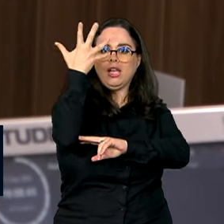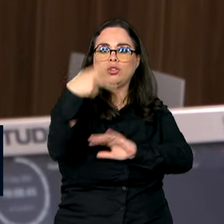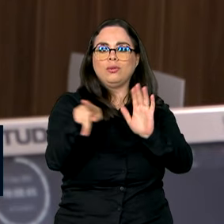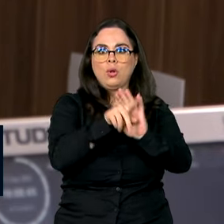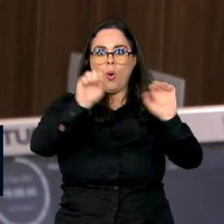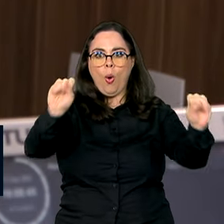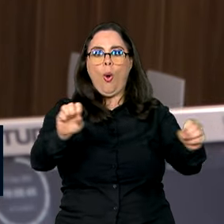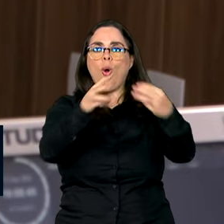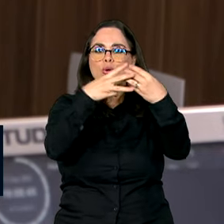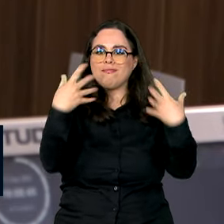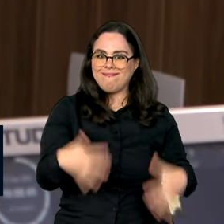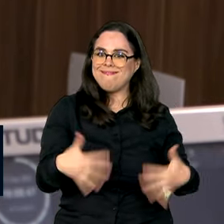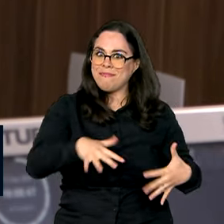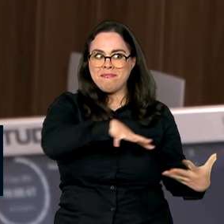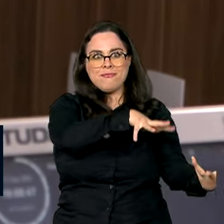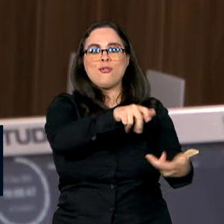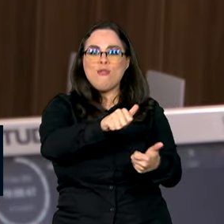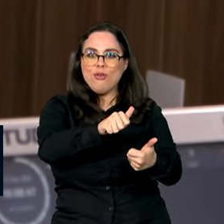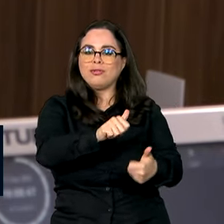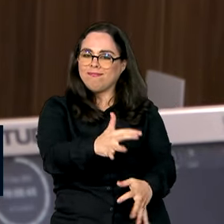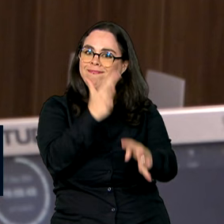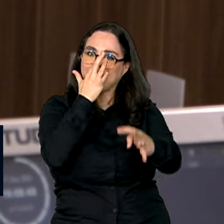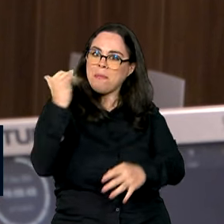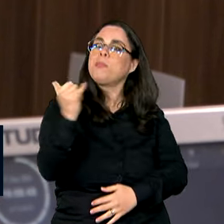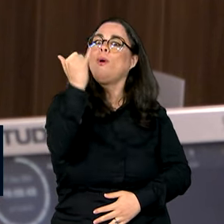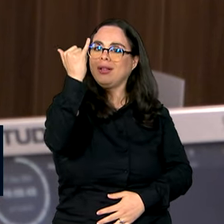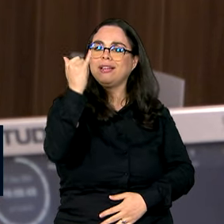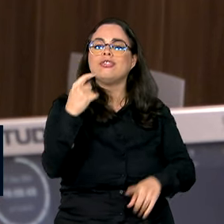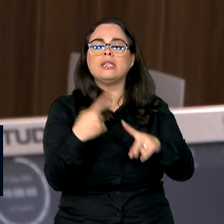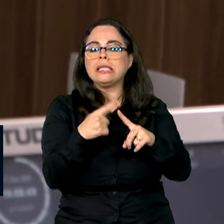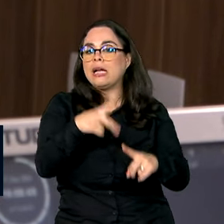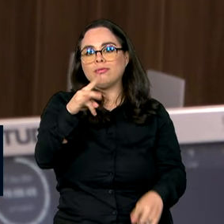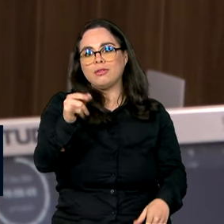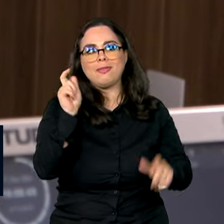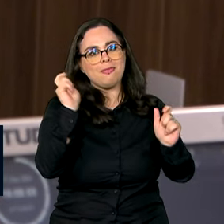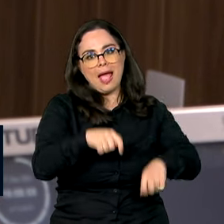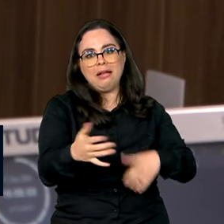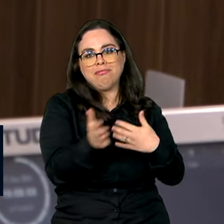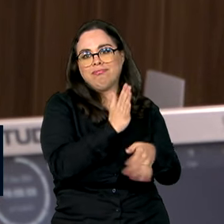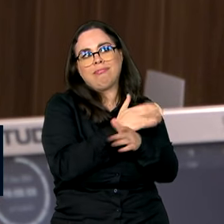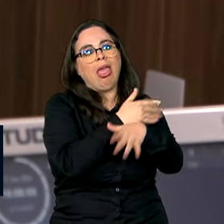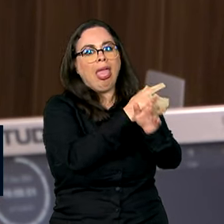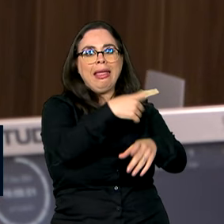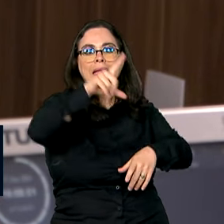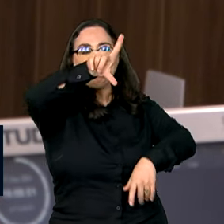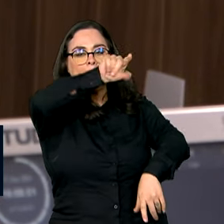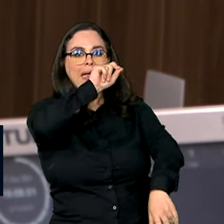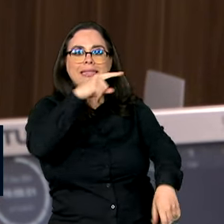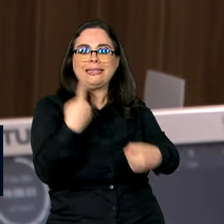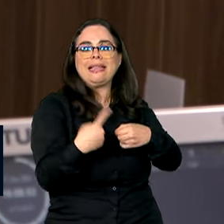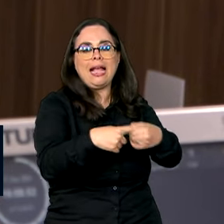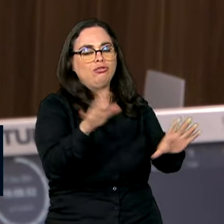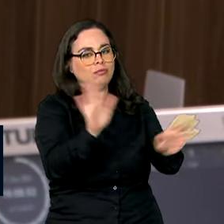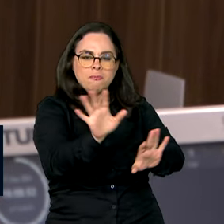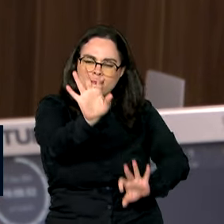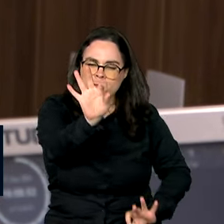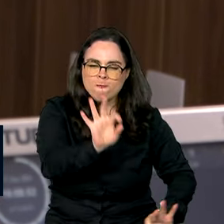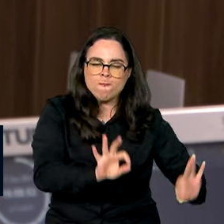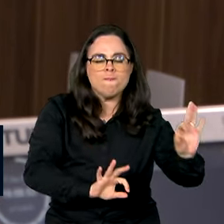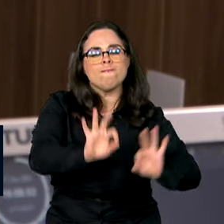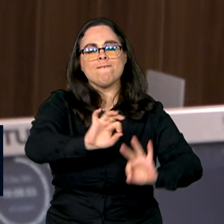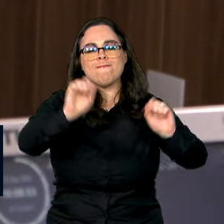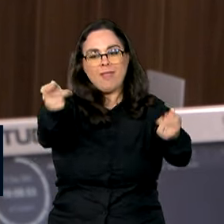ONU hoje no mundo, então não seria qualquer cidade no Brasil que conseguiria receber